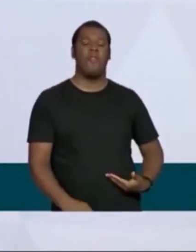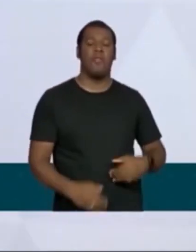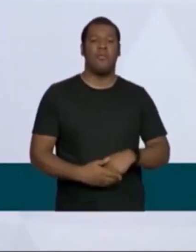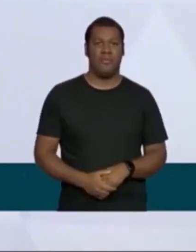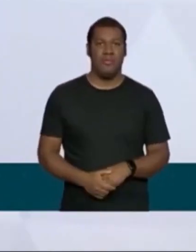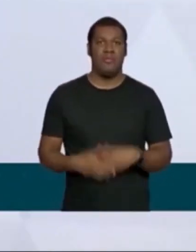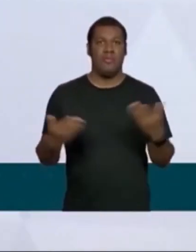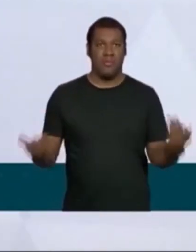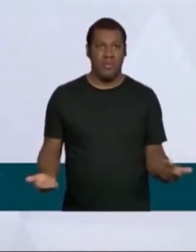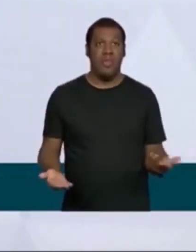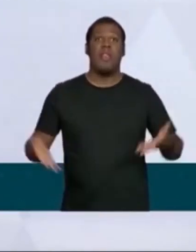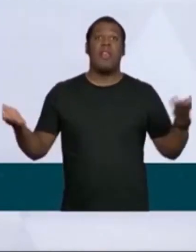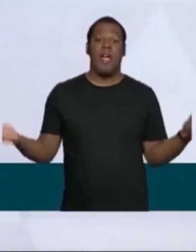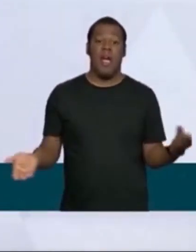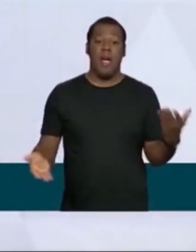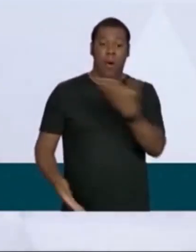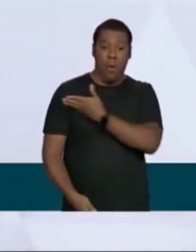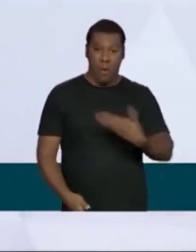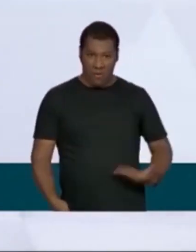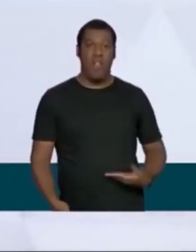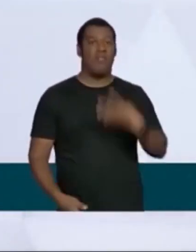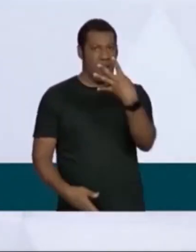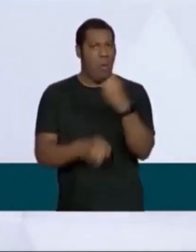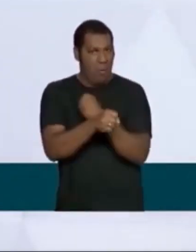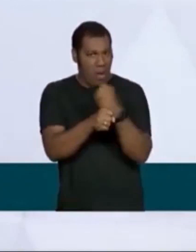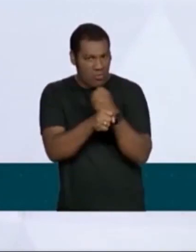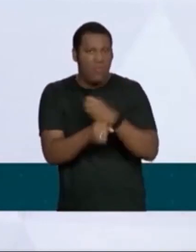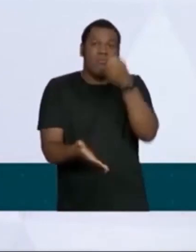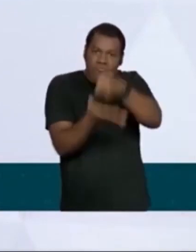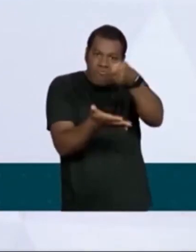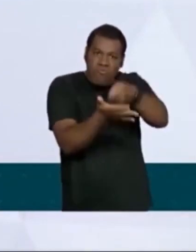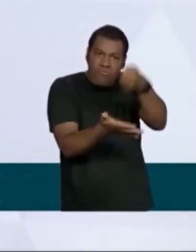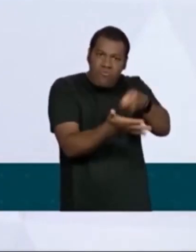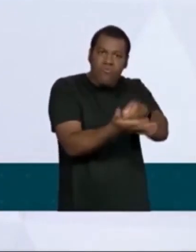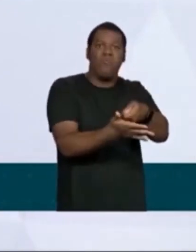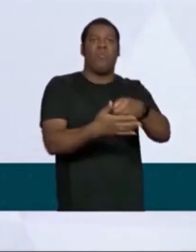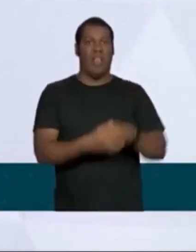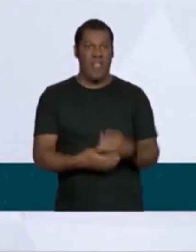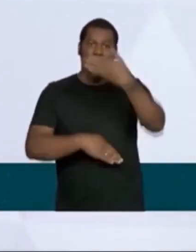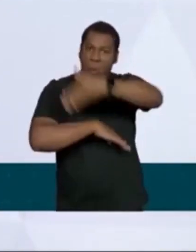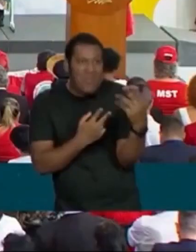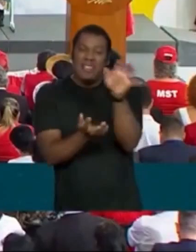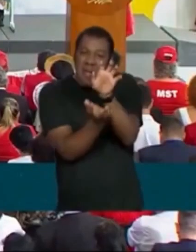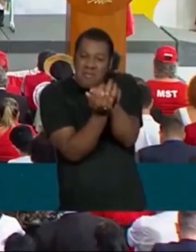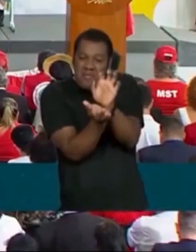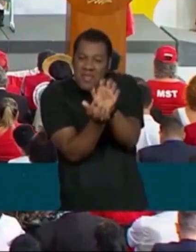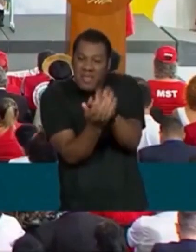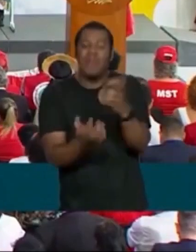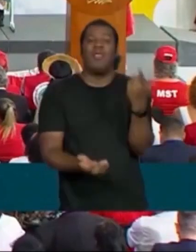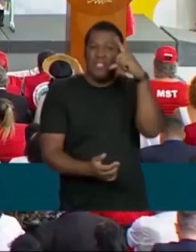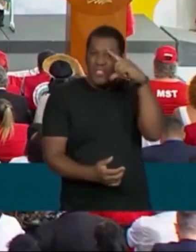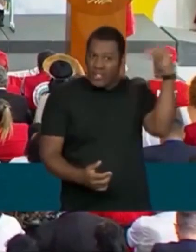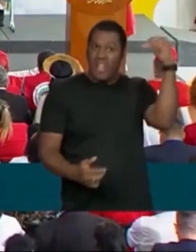A coordenadora do Movimento dos Trabalhadores Sem Teto, Vitória Genuíno, reconheceu o esforço do governo Lula em